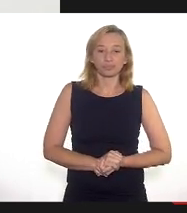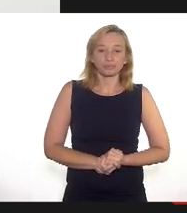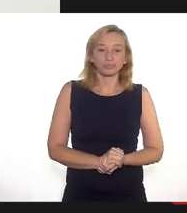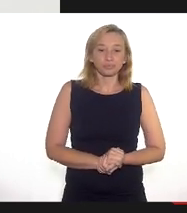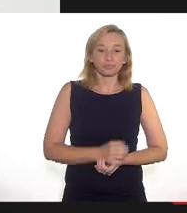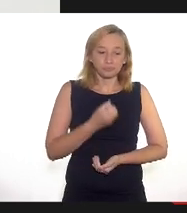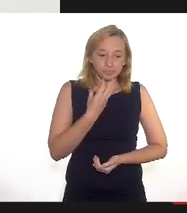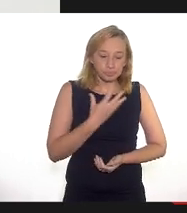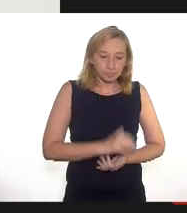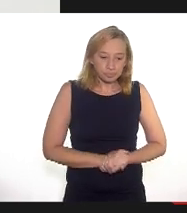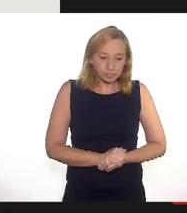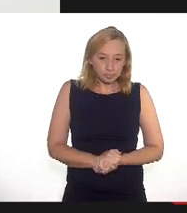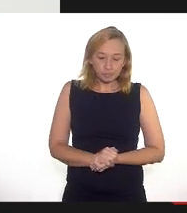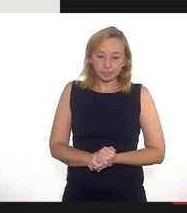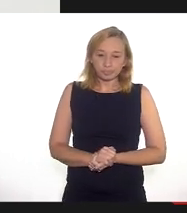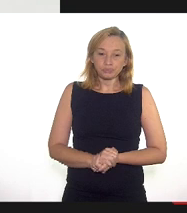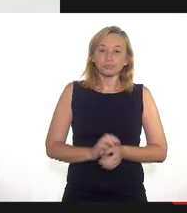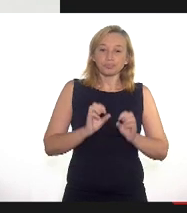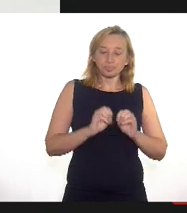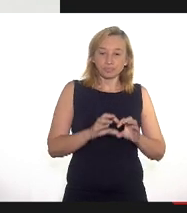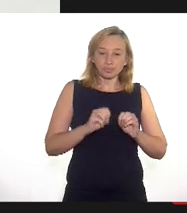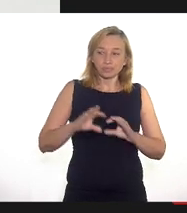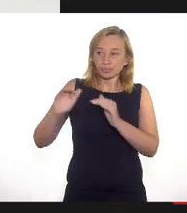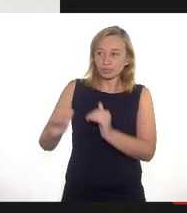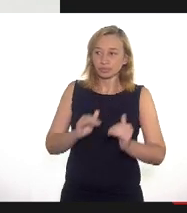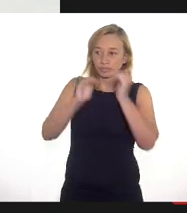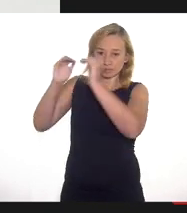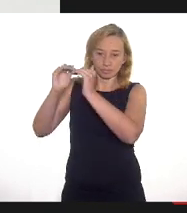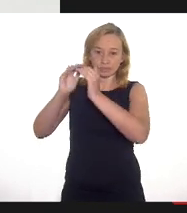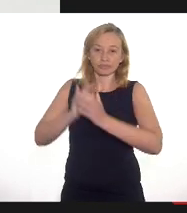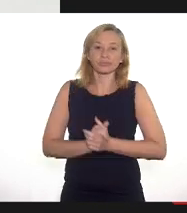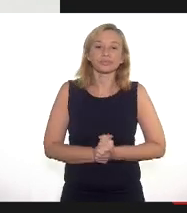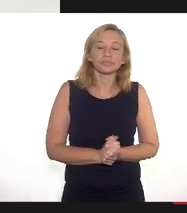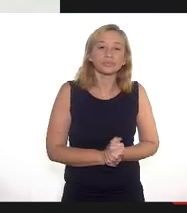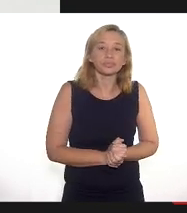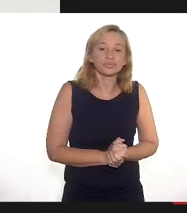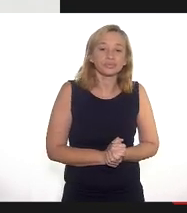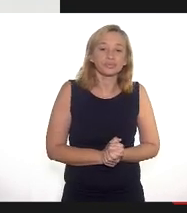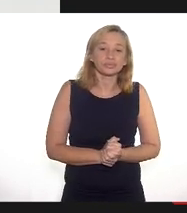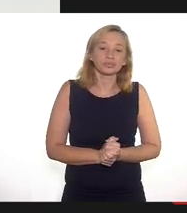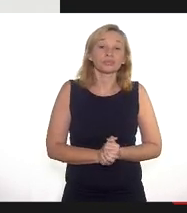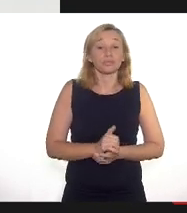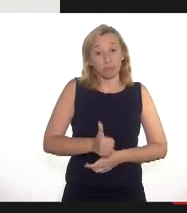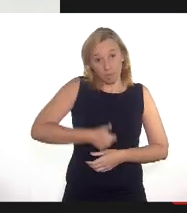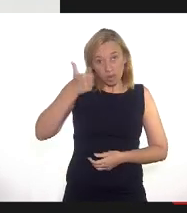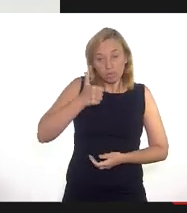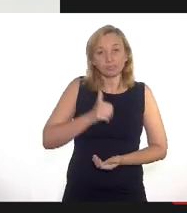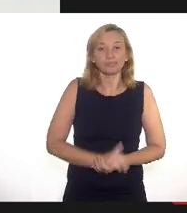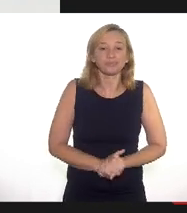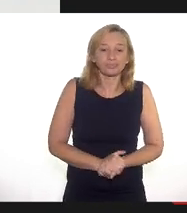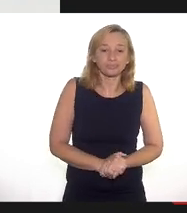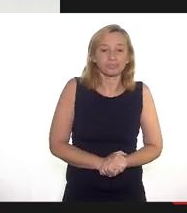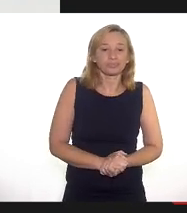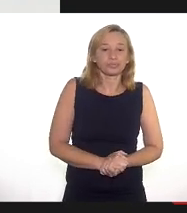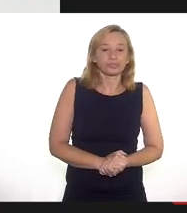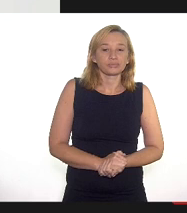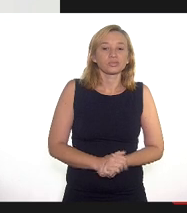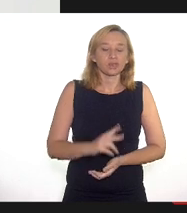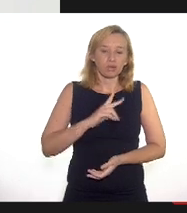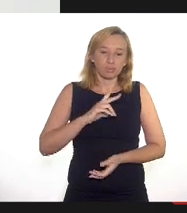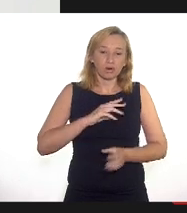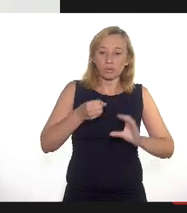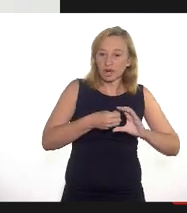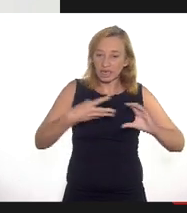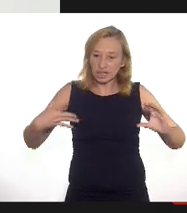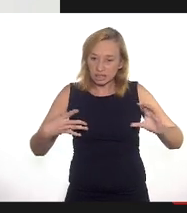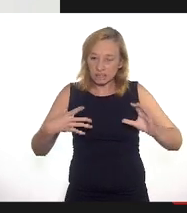Bom, no ensino superior, ele se saiu um pouco melhor, pela própria característica